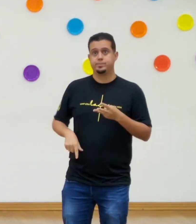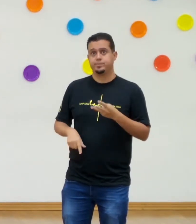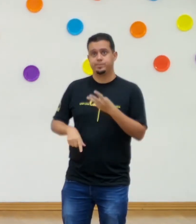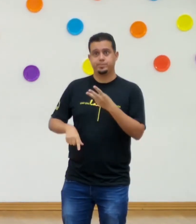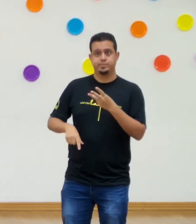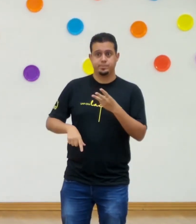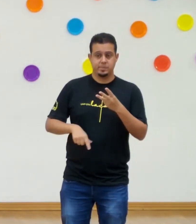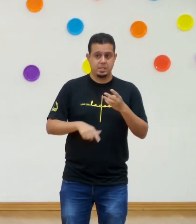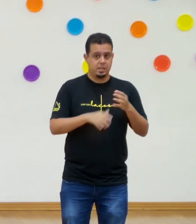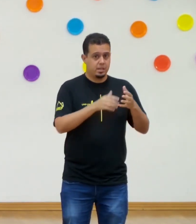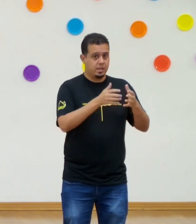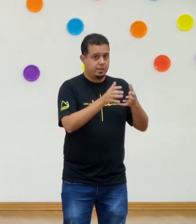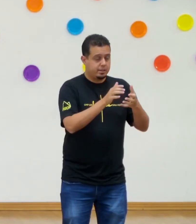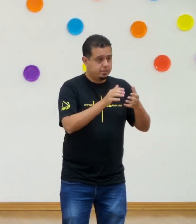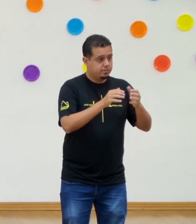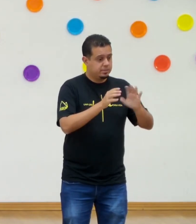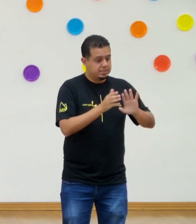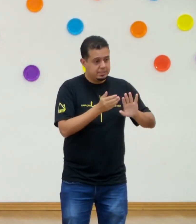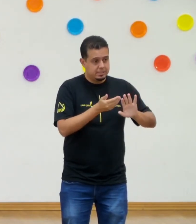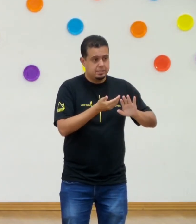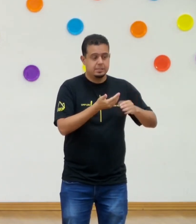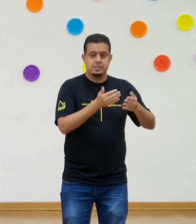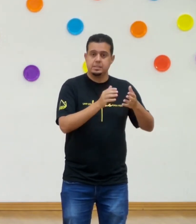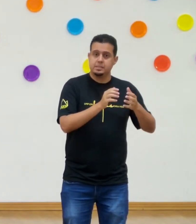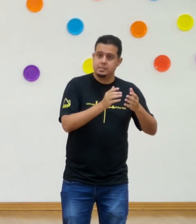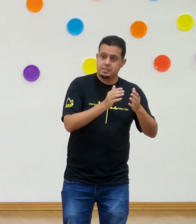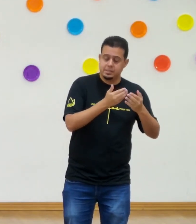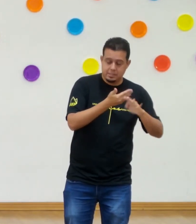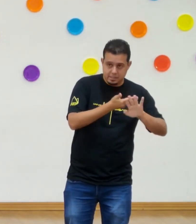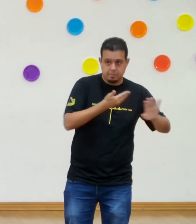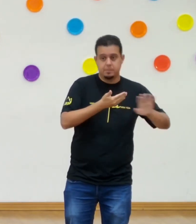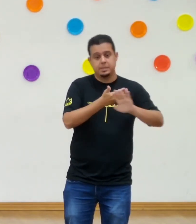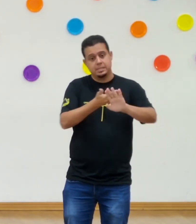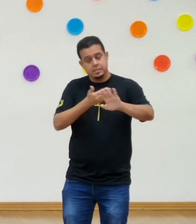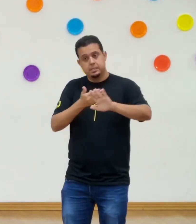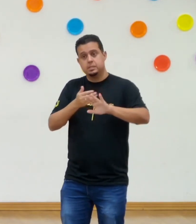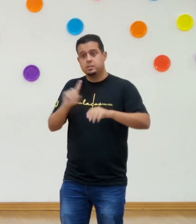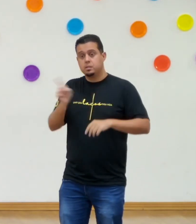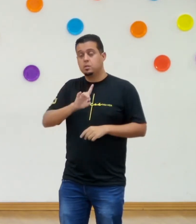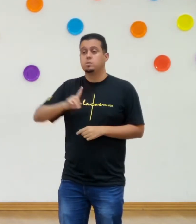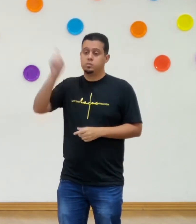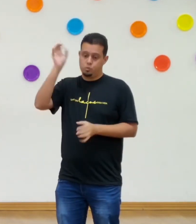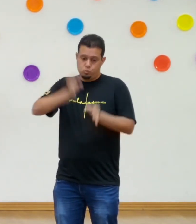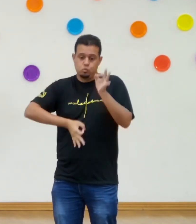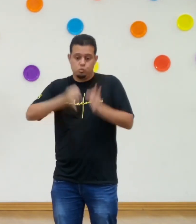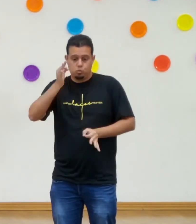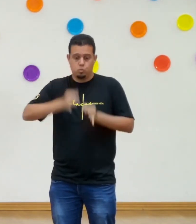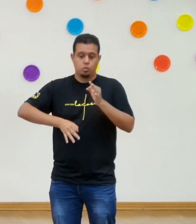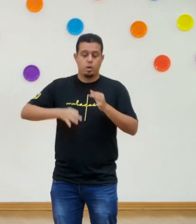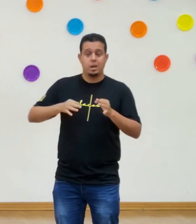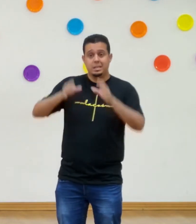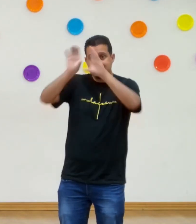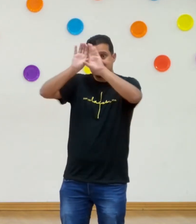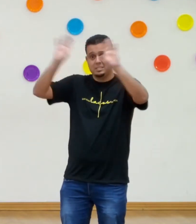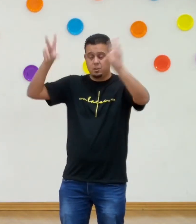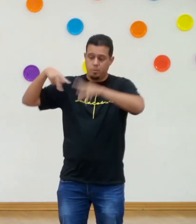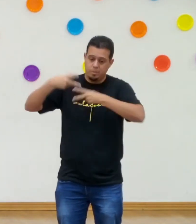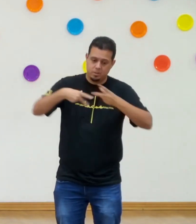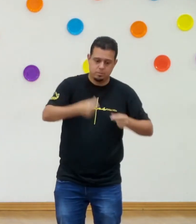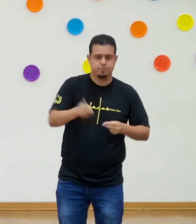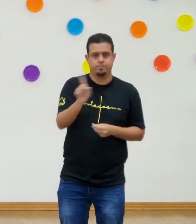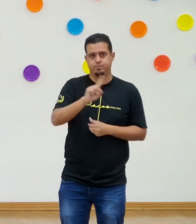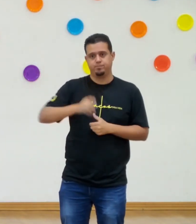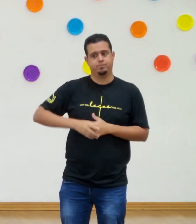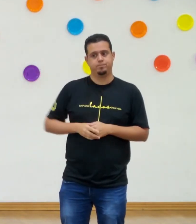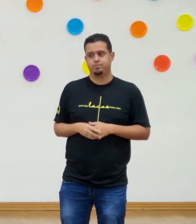relacionamentos, quem diz é a palavra, será julgado por Deus e não herdará o reino dos céus.